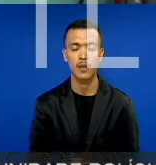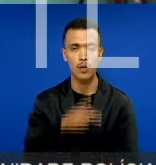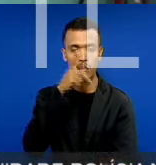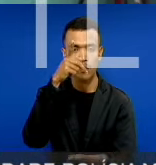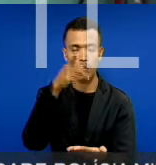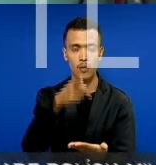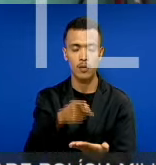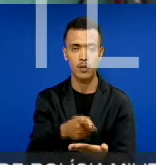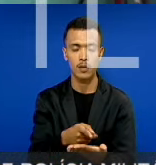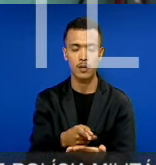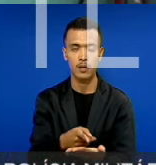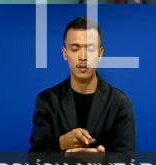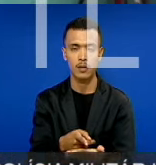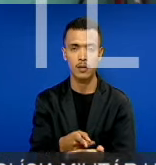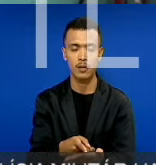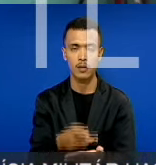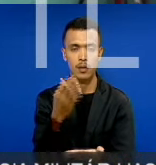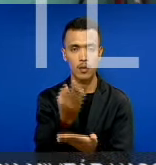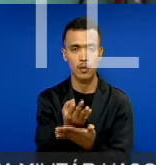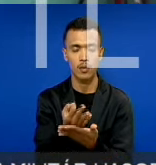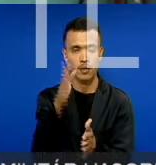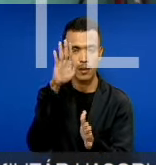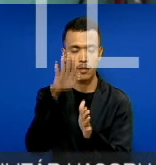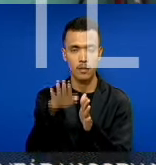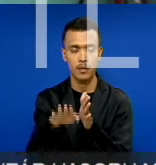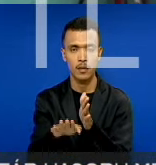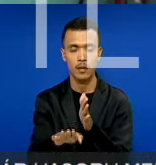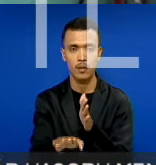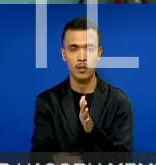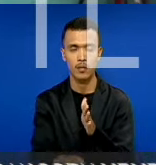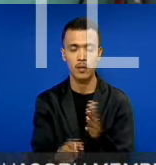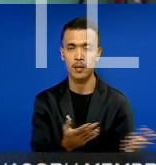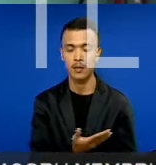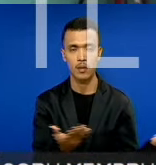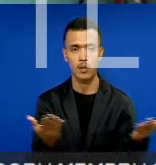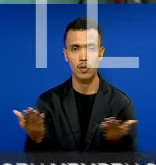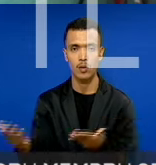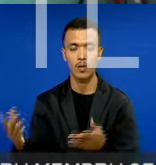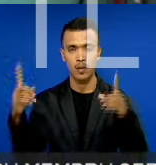proposta de salário mínimo, né? Se eu for bater, né?